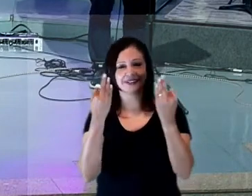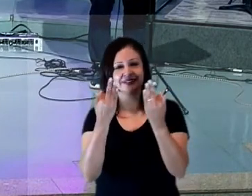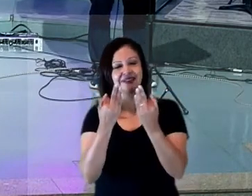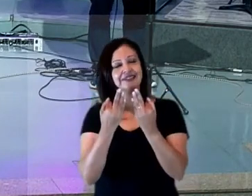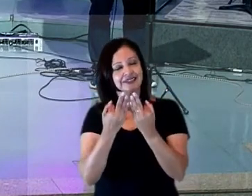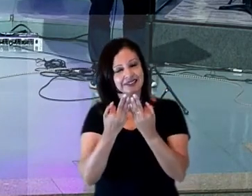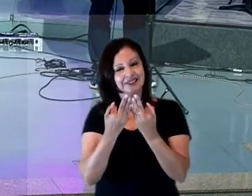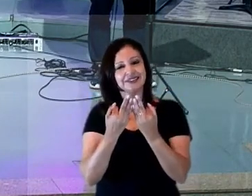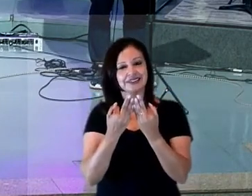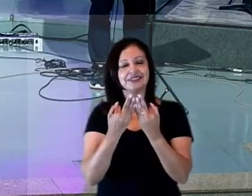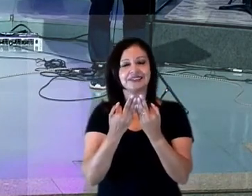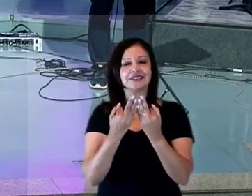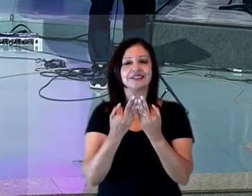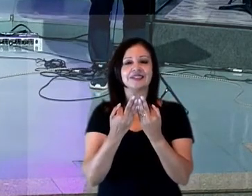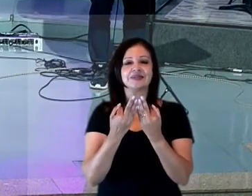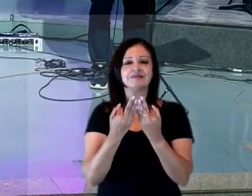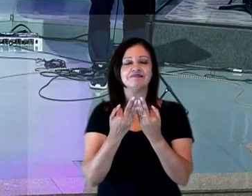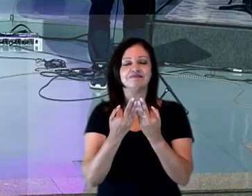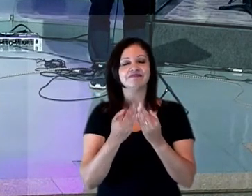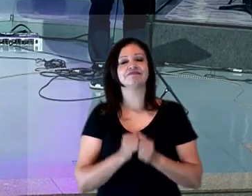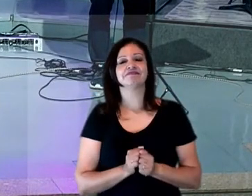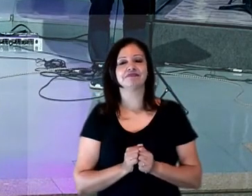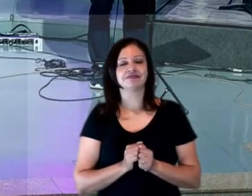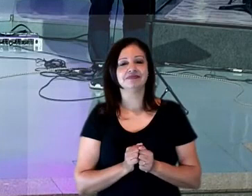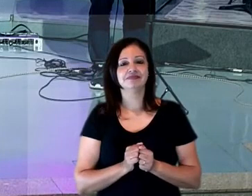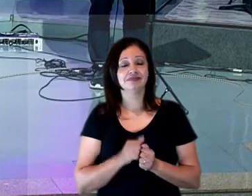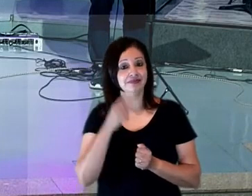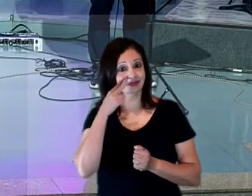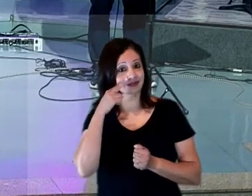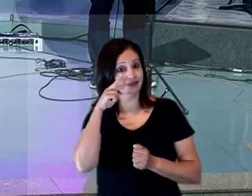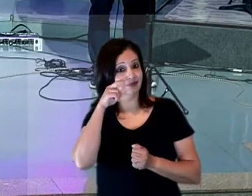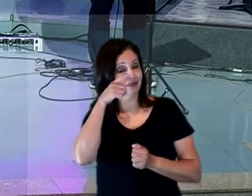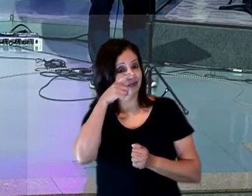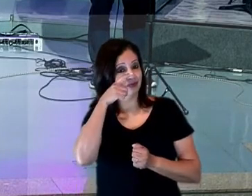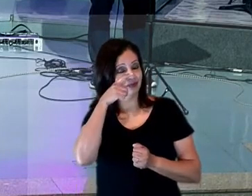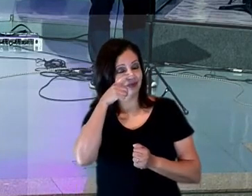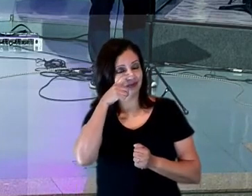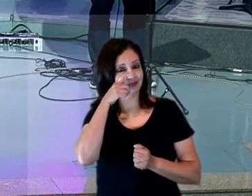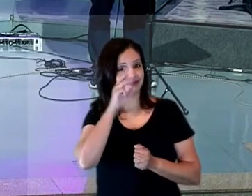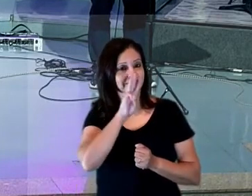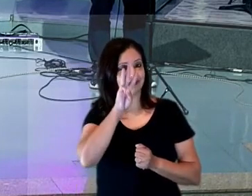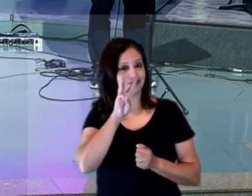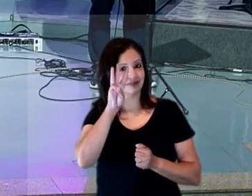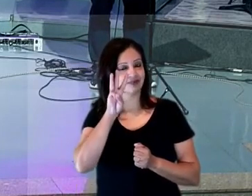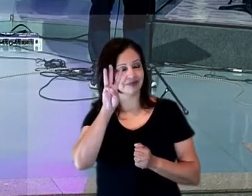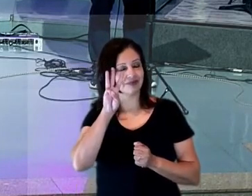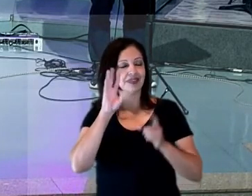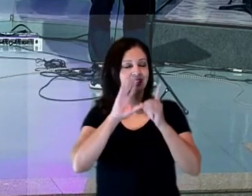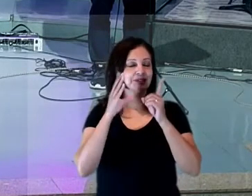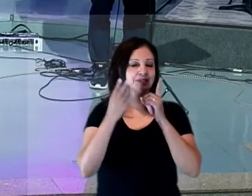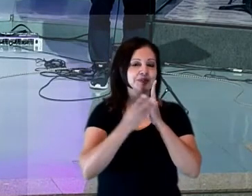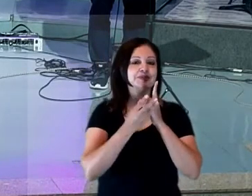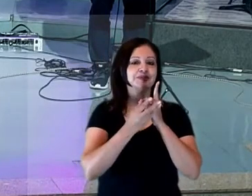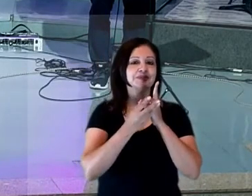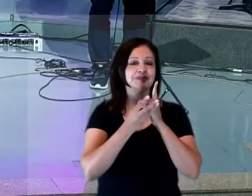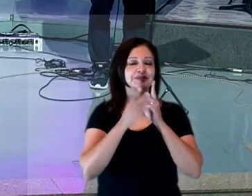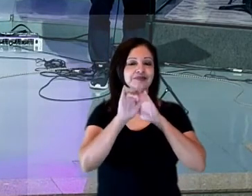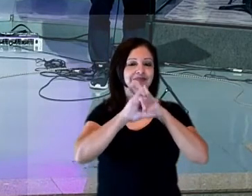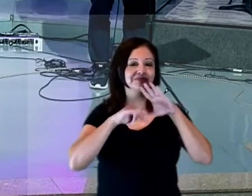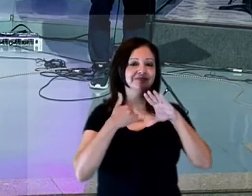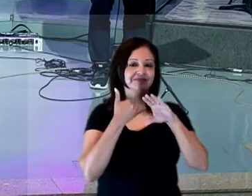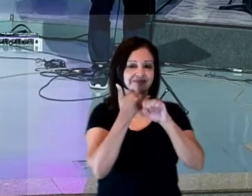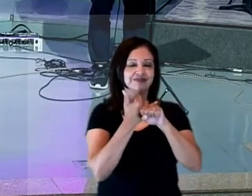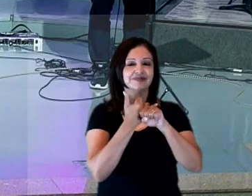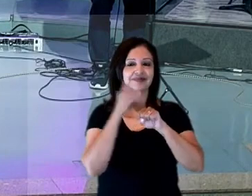toda a sua casa. Siga-nos nas programações dessa semana, esteja conosco nos próximos cultos e que Deus te